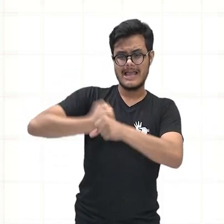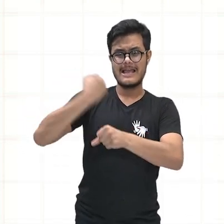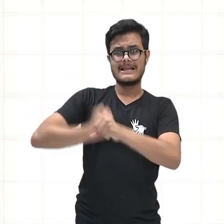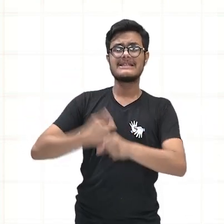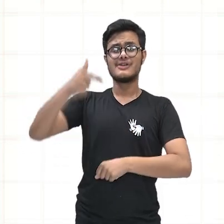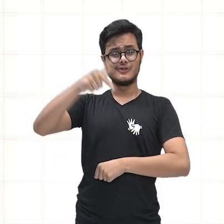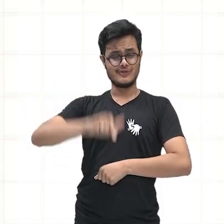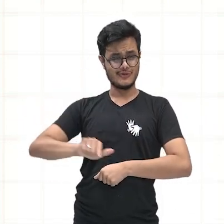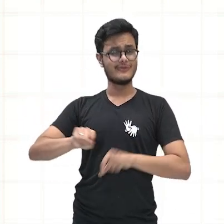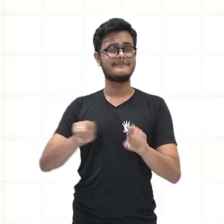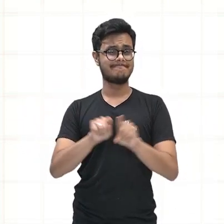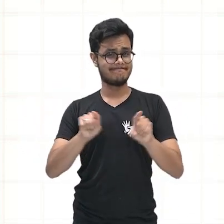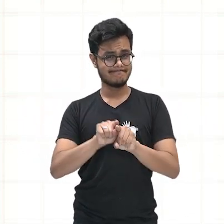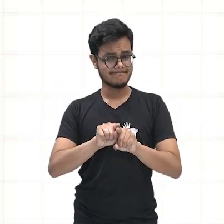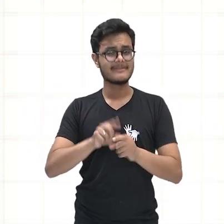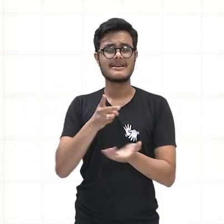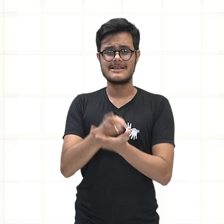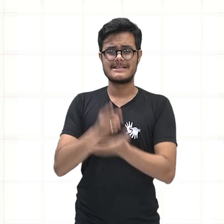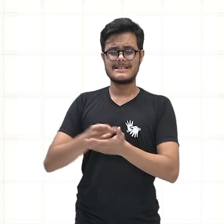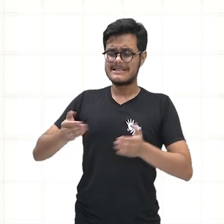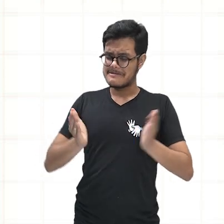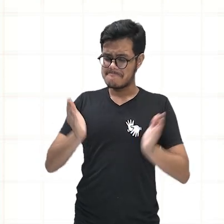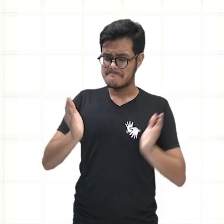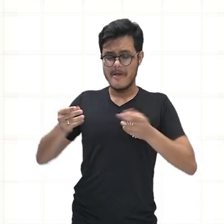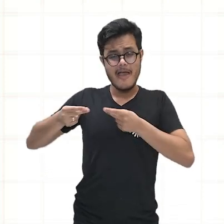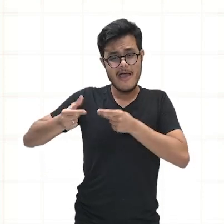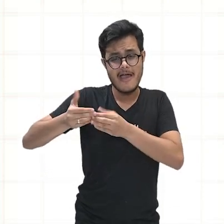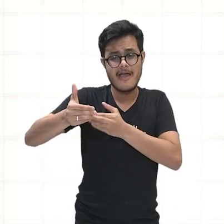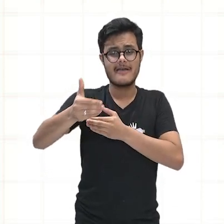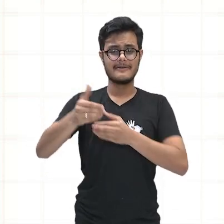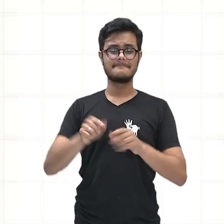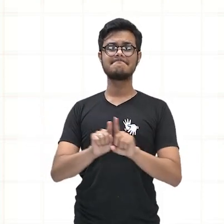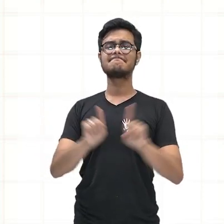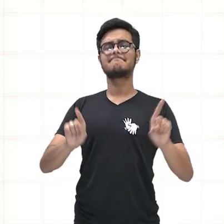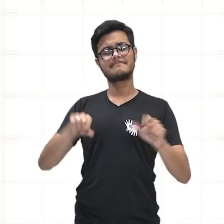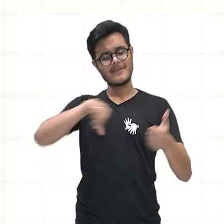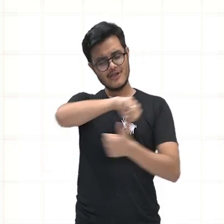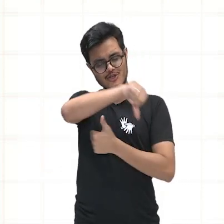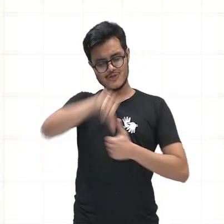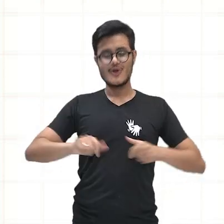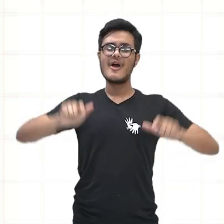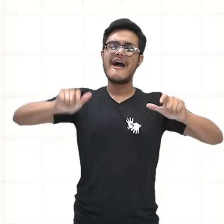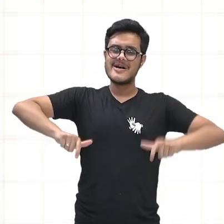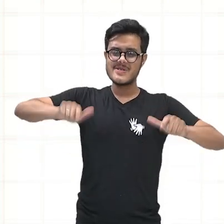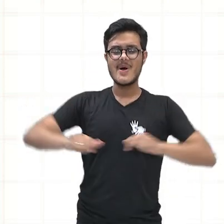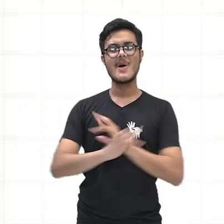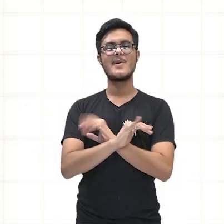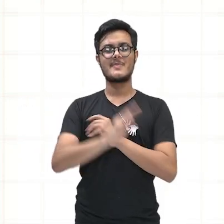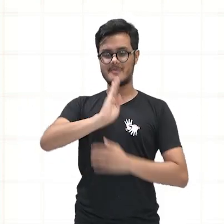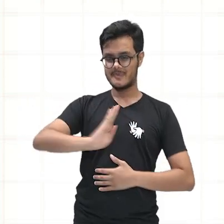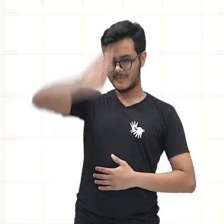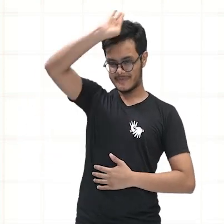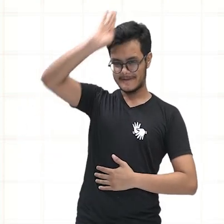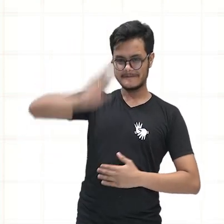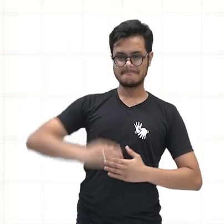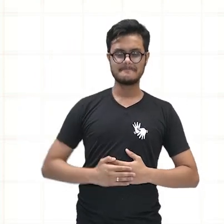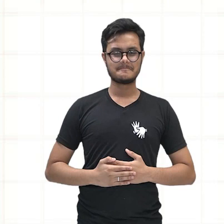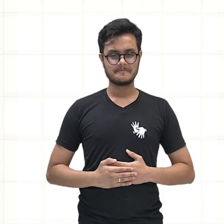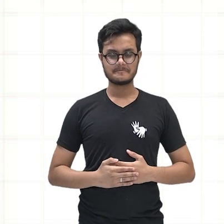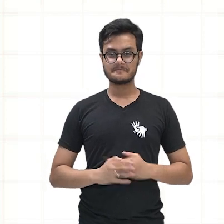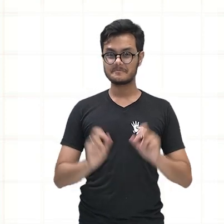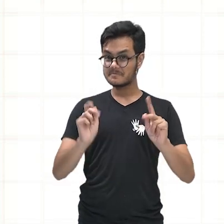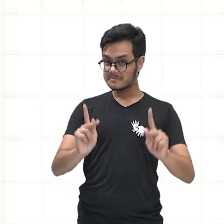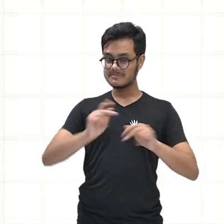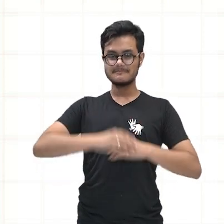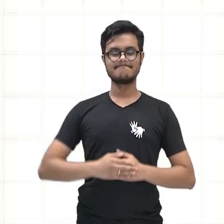reconstruções ao longo do tempo alteraram a paisagens da cidade tá no